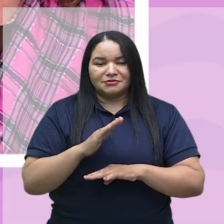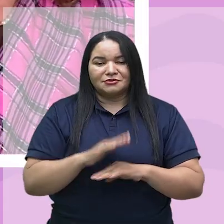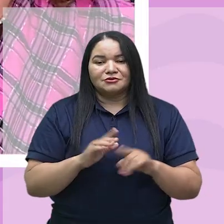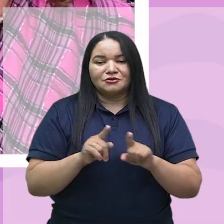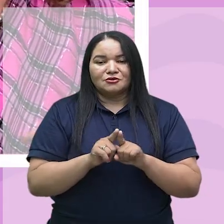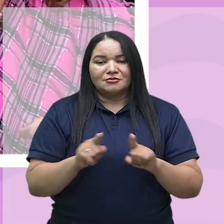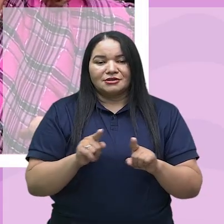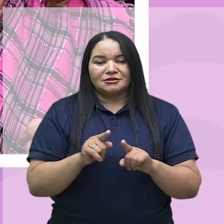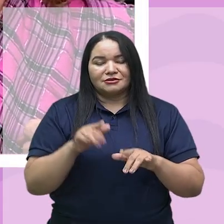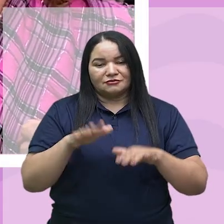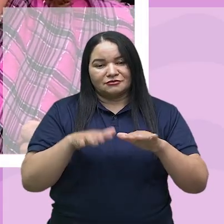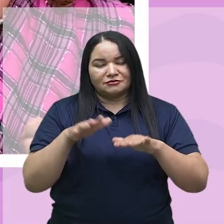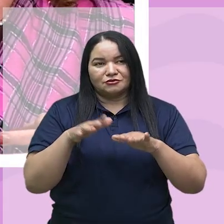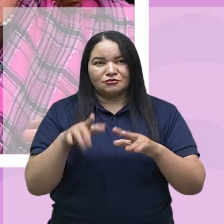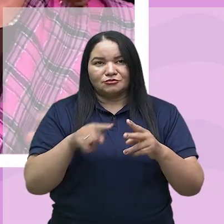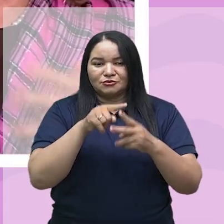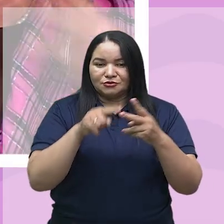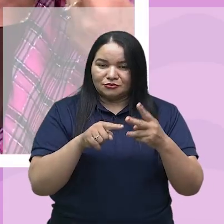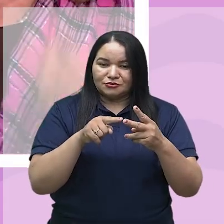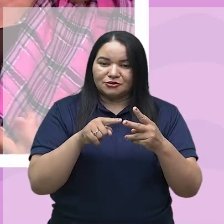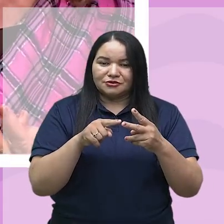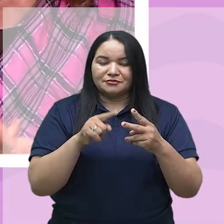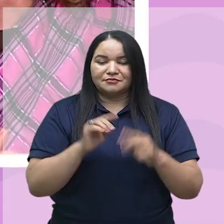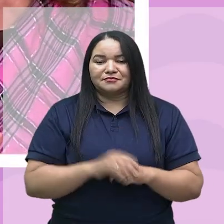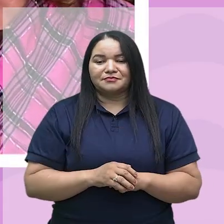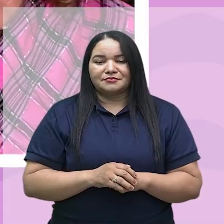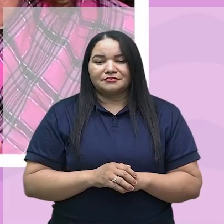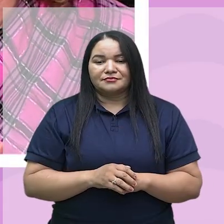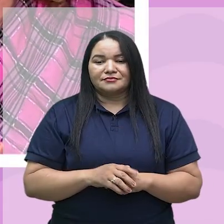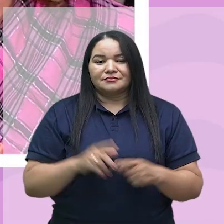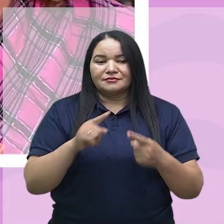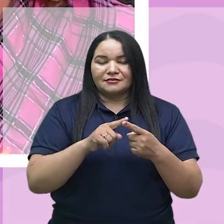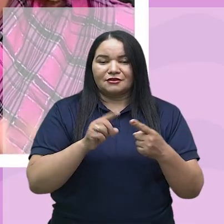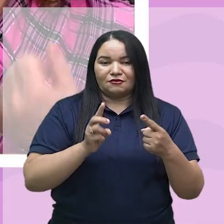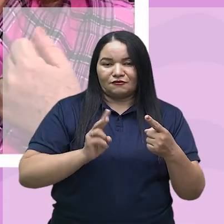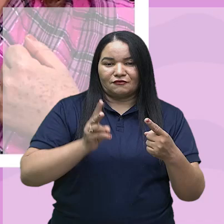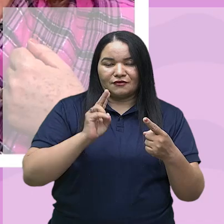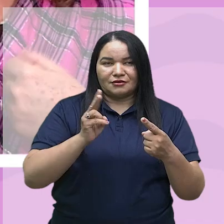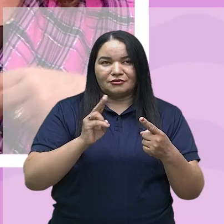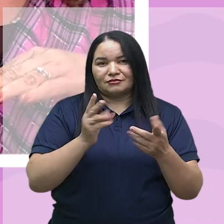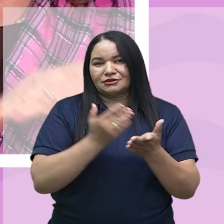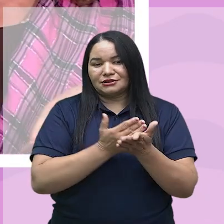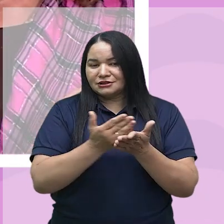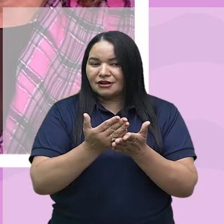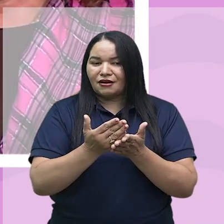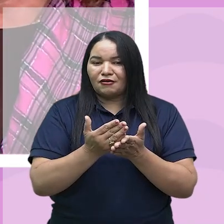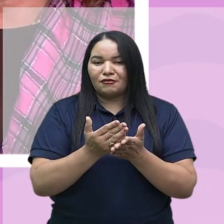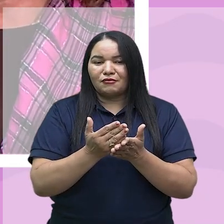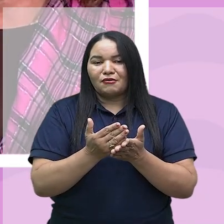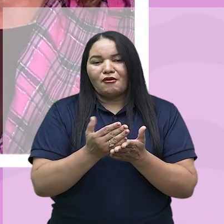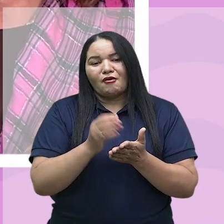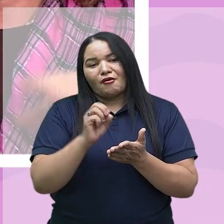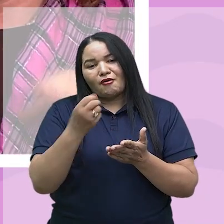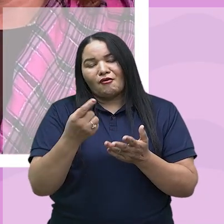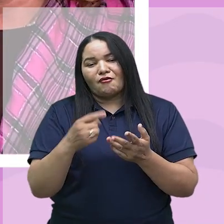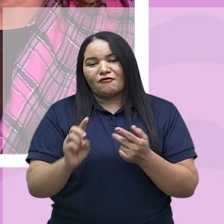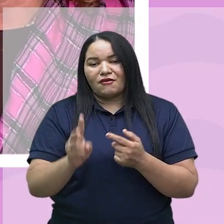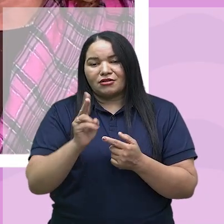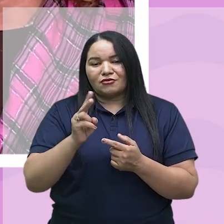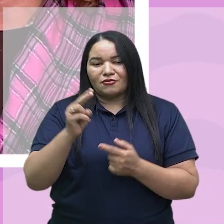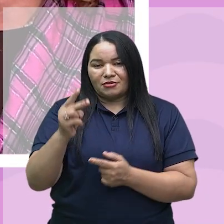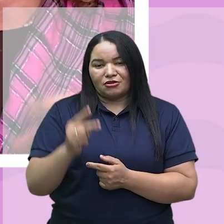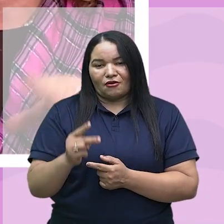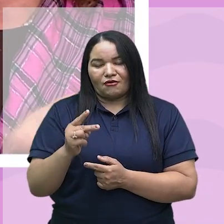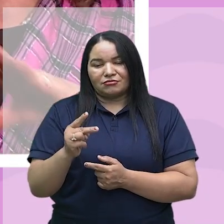não é meu forte, eu teria duas opções. Seria o mesmo valor